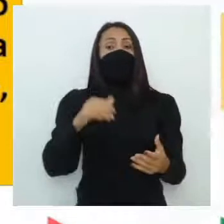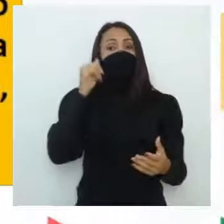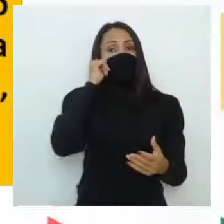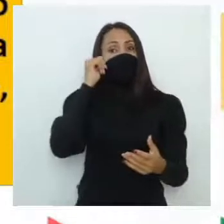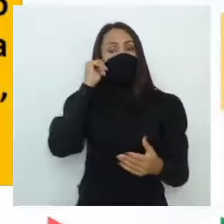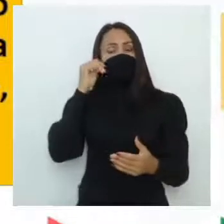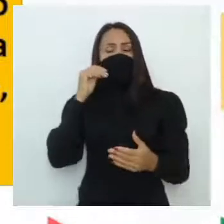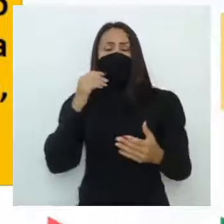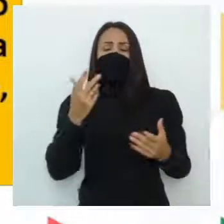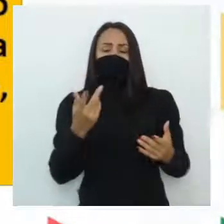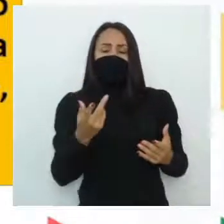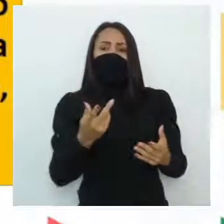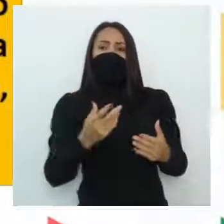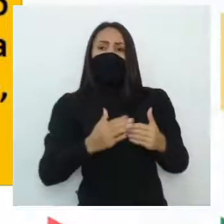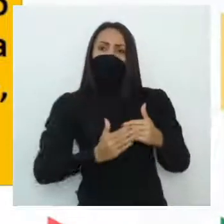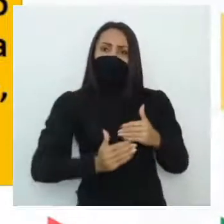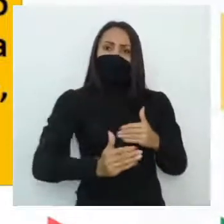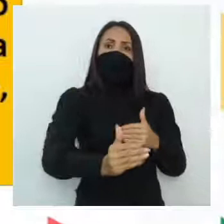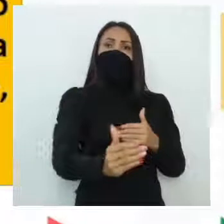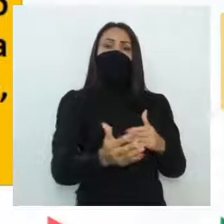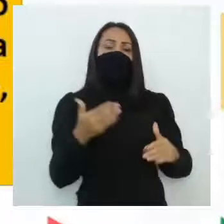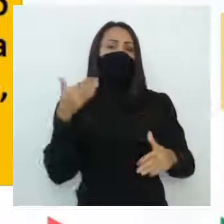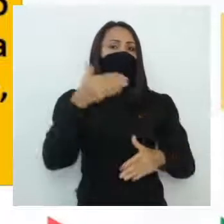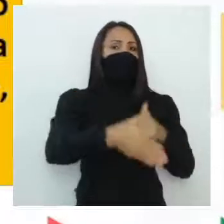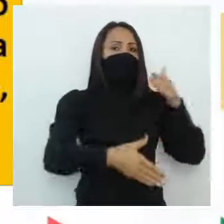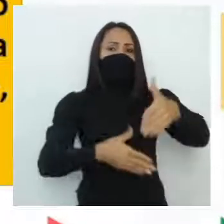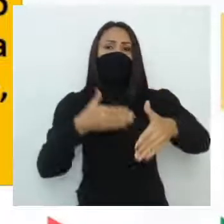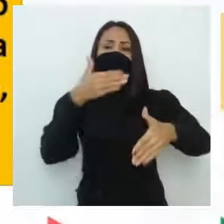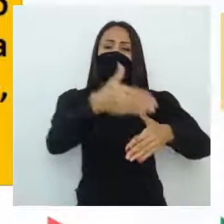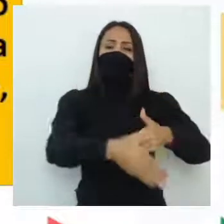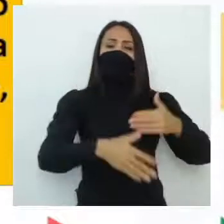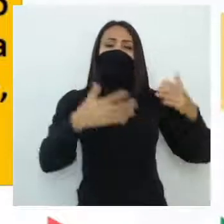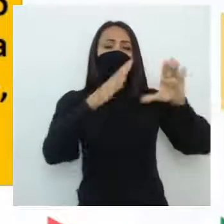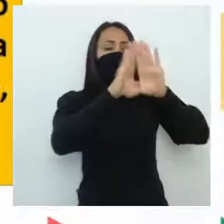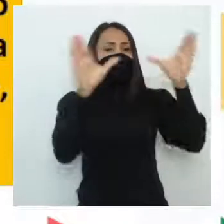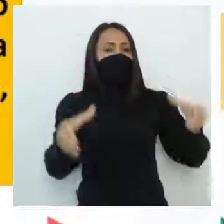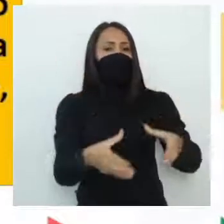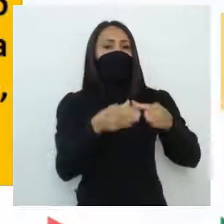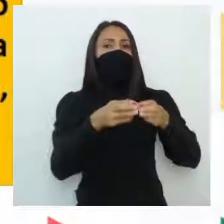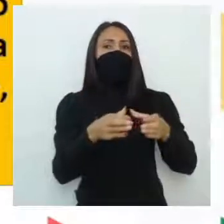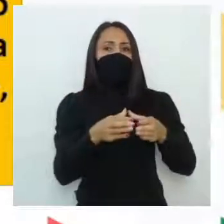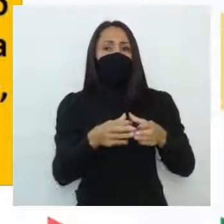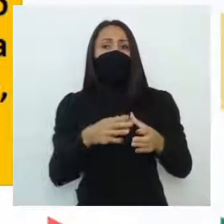a entrar na congregação dela. Outras voluntárias